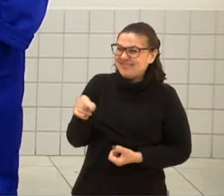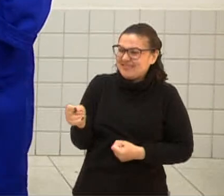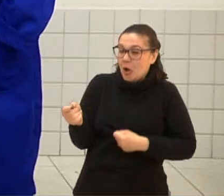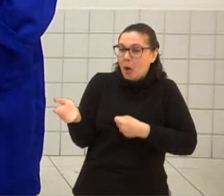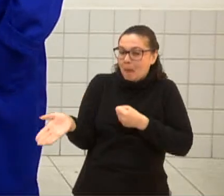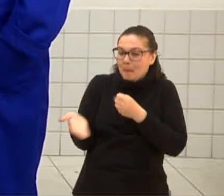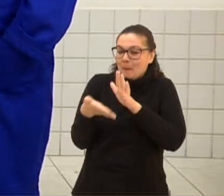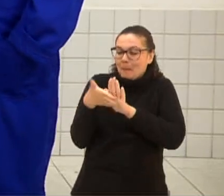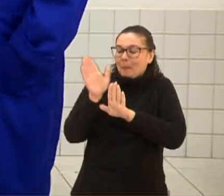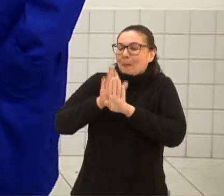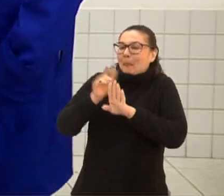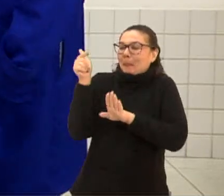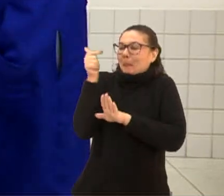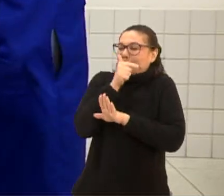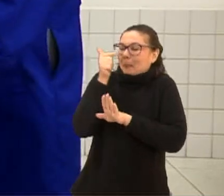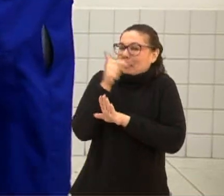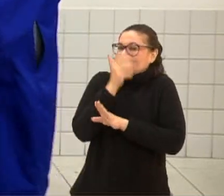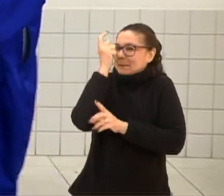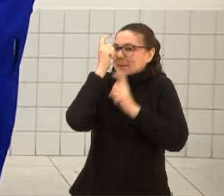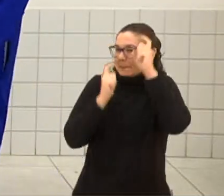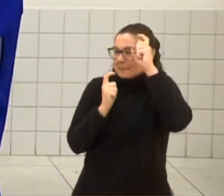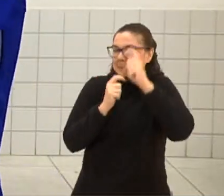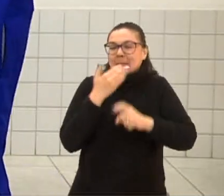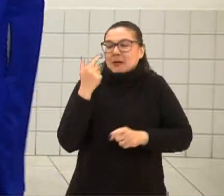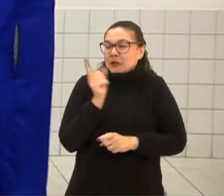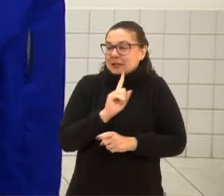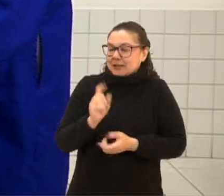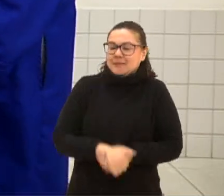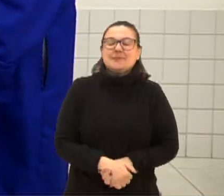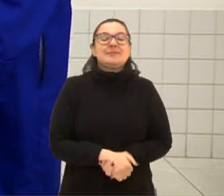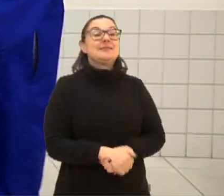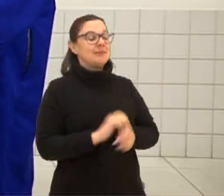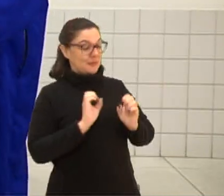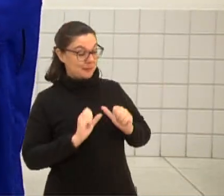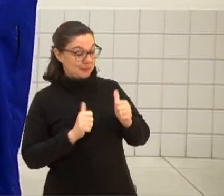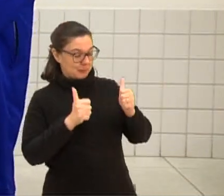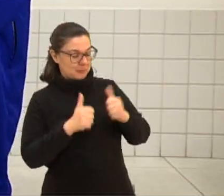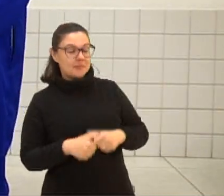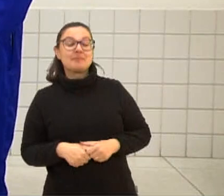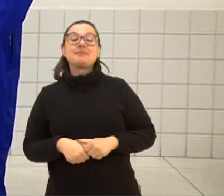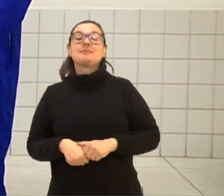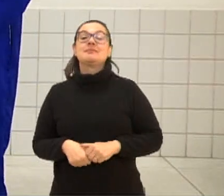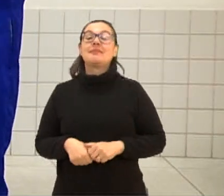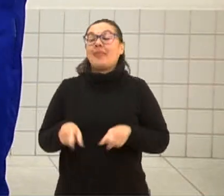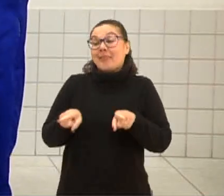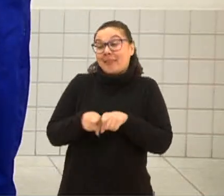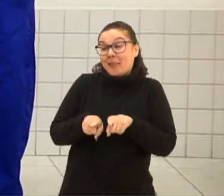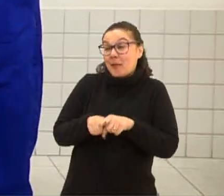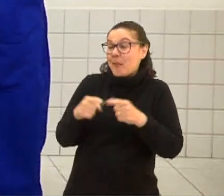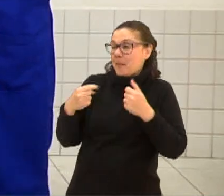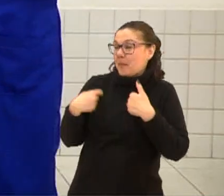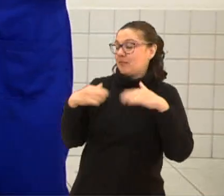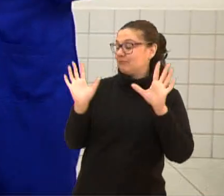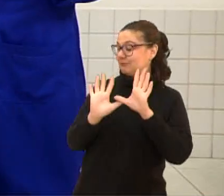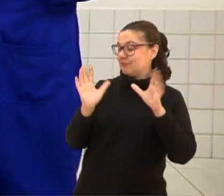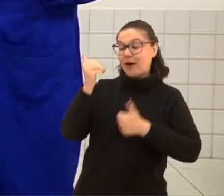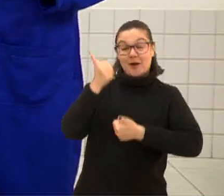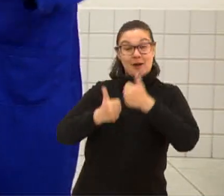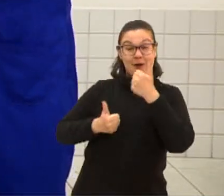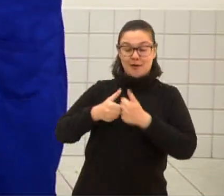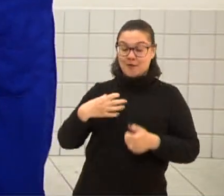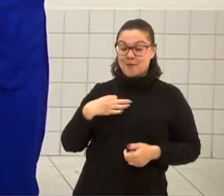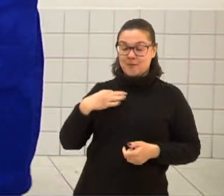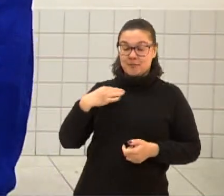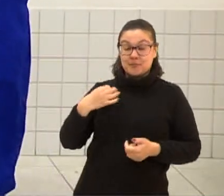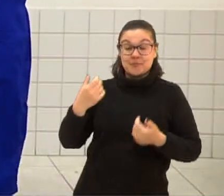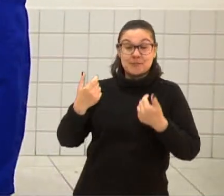cara feia, deixa Melhor eu falar. não, né? Bom, tudo bem, Bruno. Eu também, né, eu vou falar que eu não torço pra nenhum time, né?